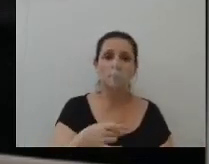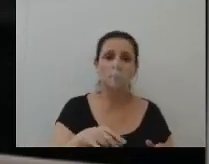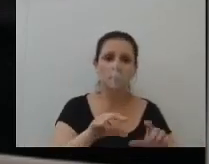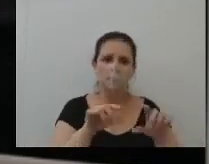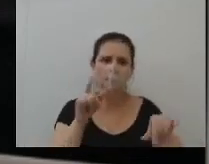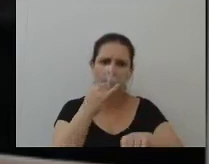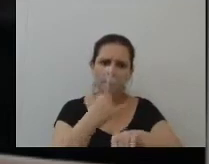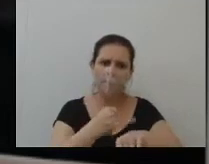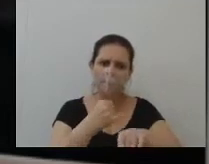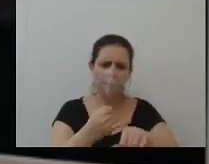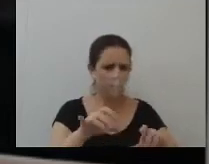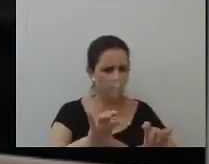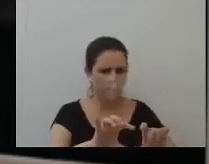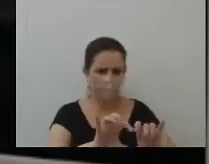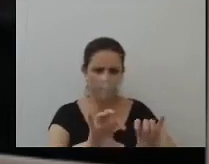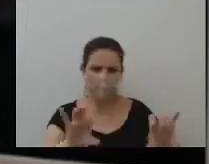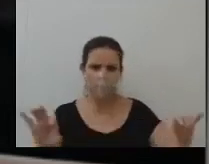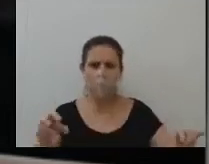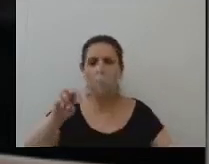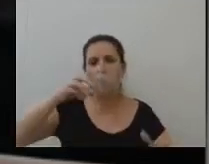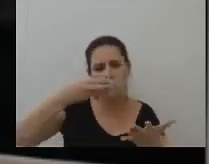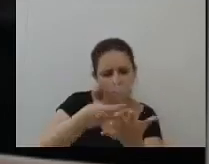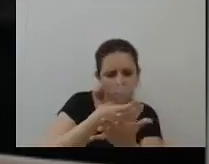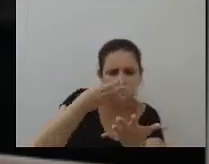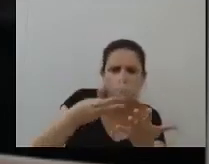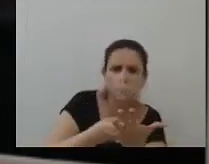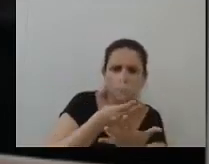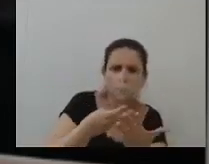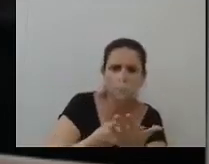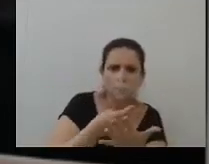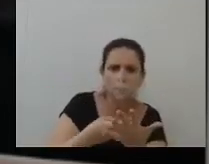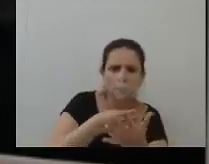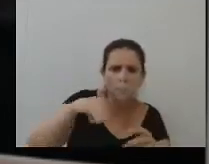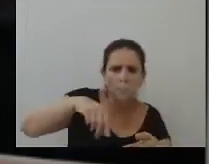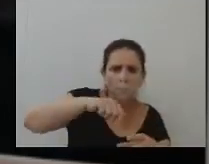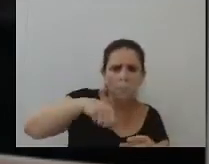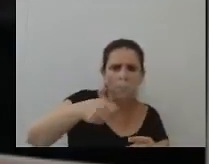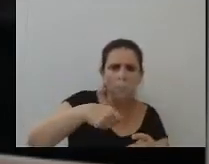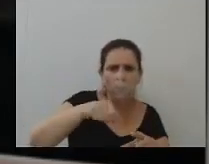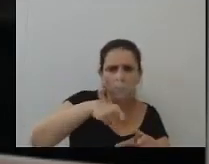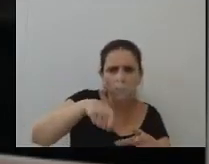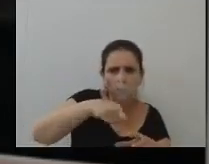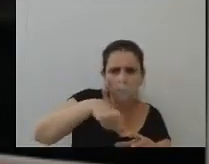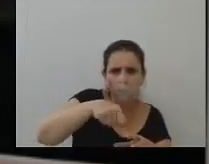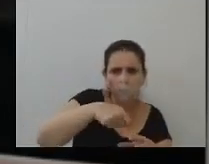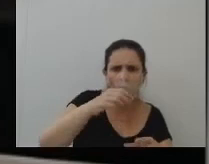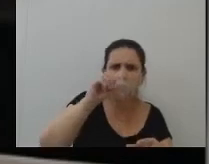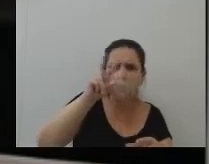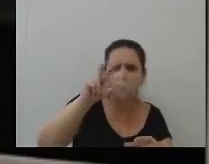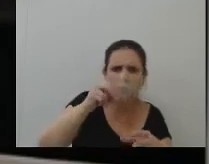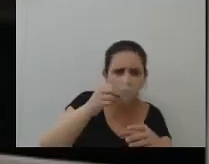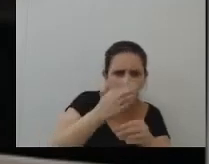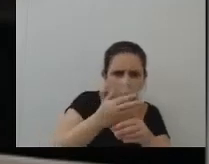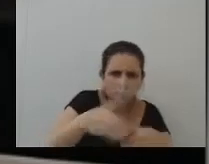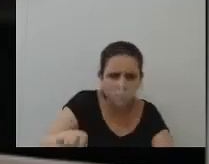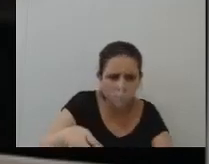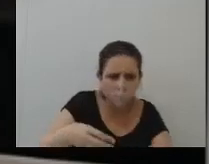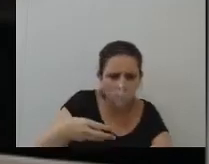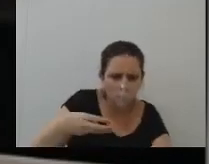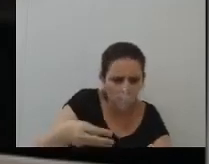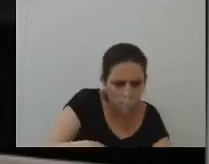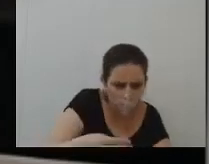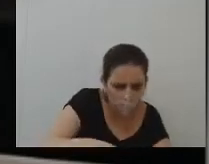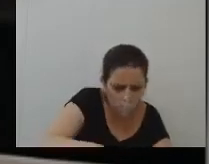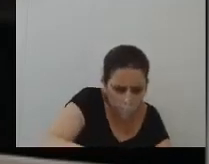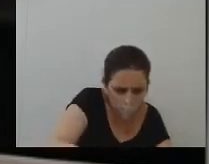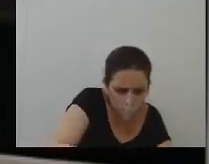de metal, ou pegou um garfo, uma faca, estava fazendo lá um ovo mexido, e não tinha, o cabo era de